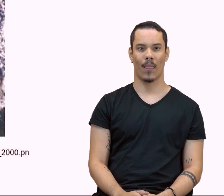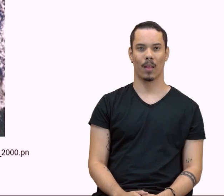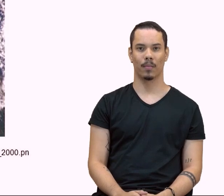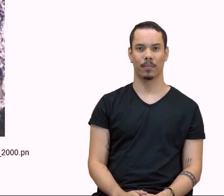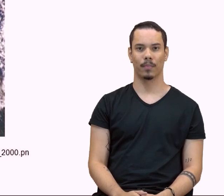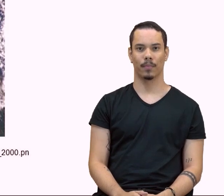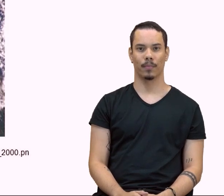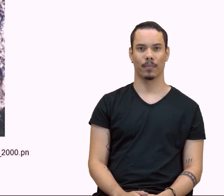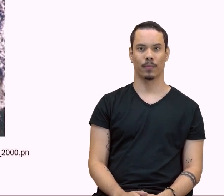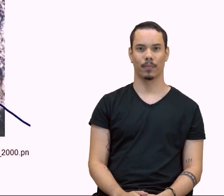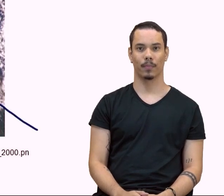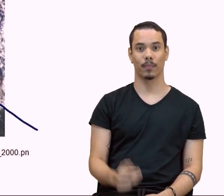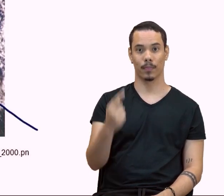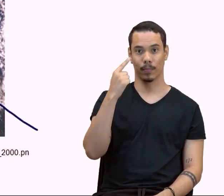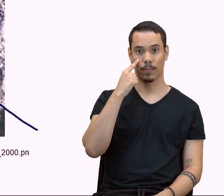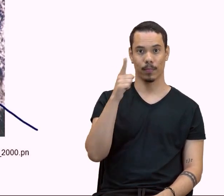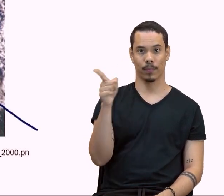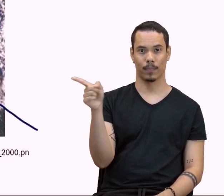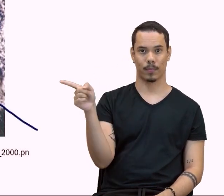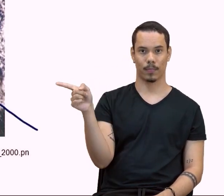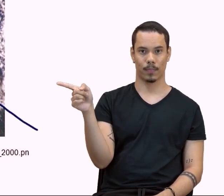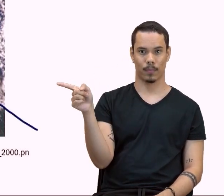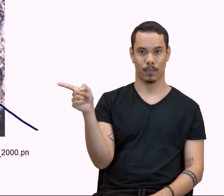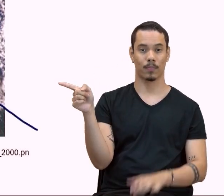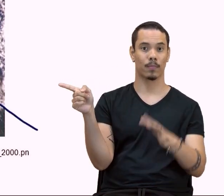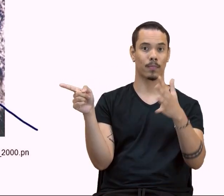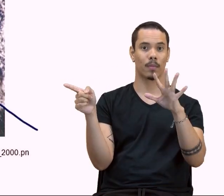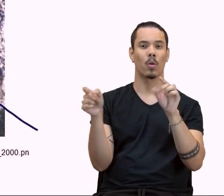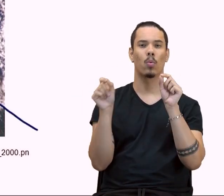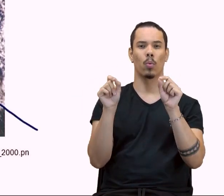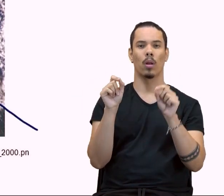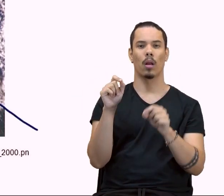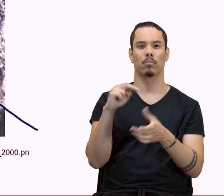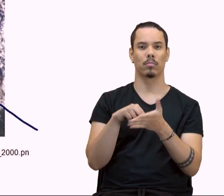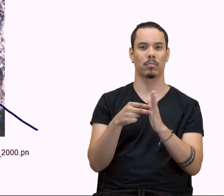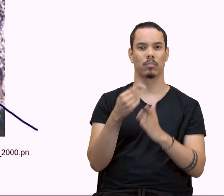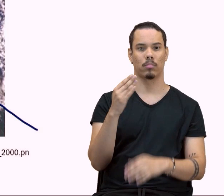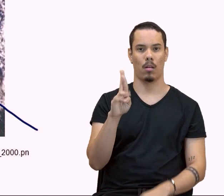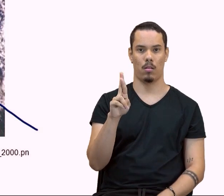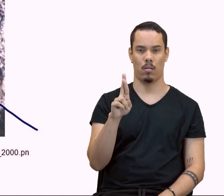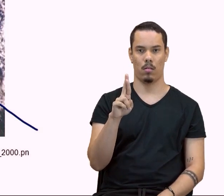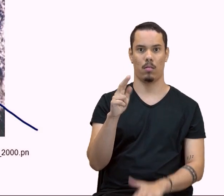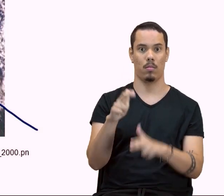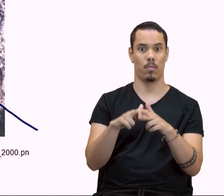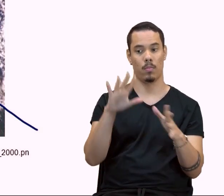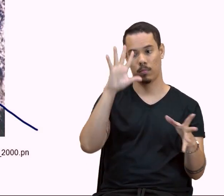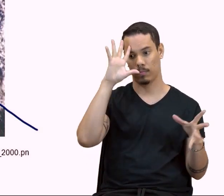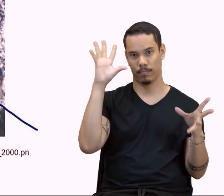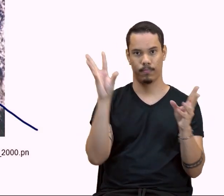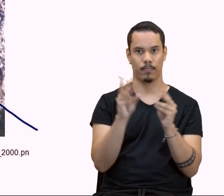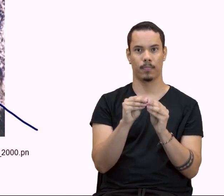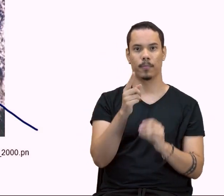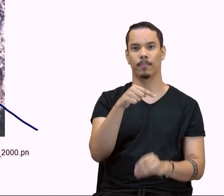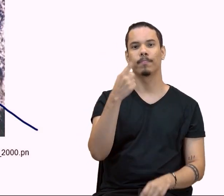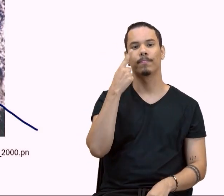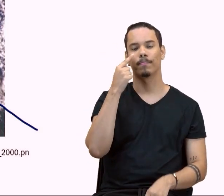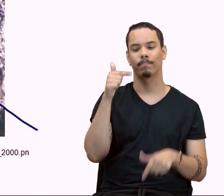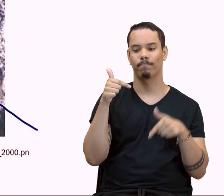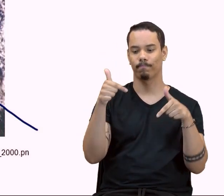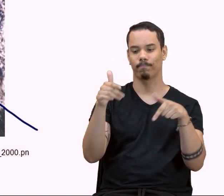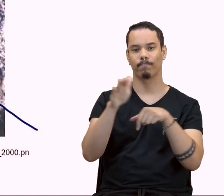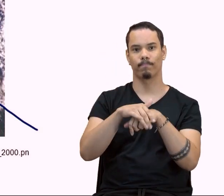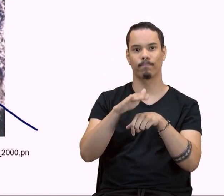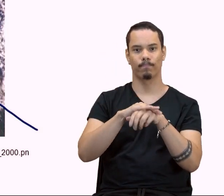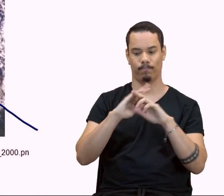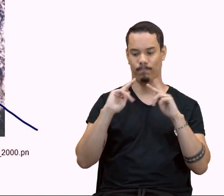Mais ou menos isso aqui, pessoal. Ó. Deu para ver. Tá? Só para vocês terem uma ideia, que é a ação antrópica, essa ocupação humana